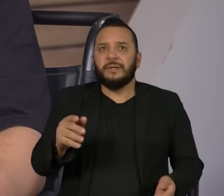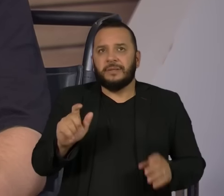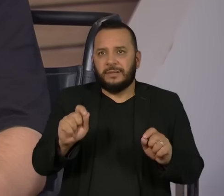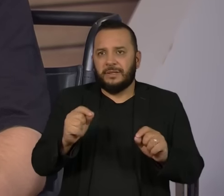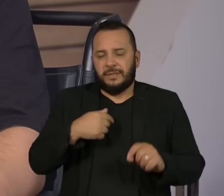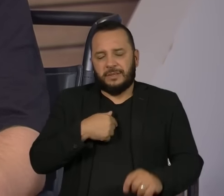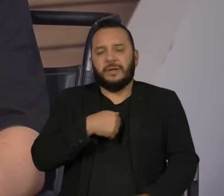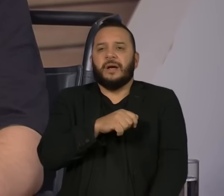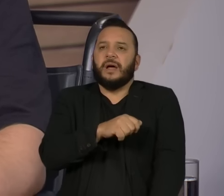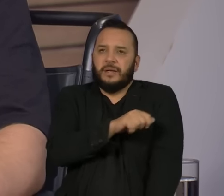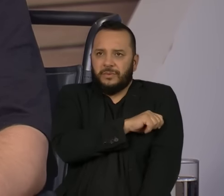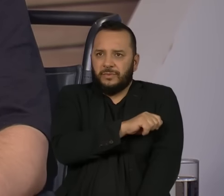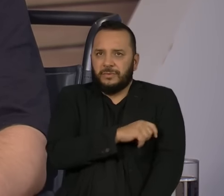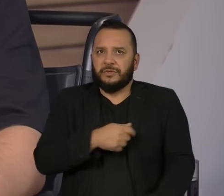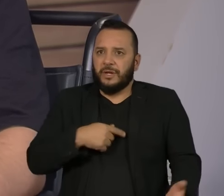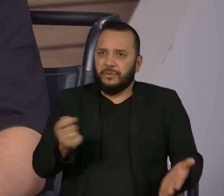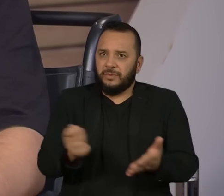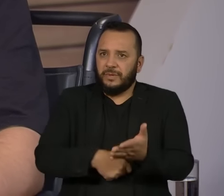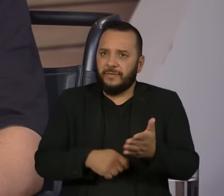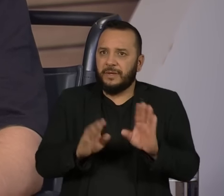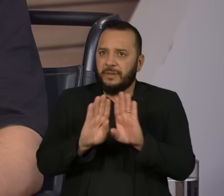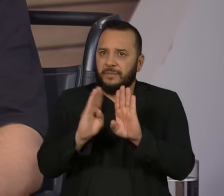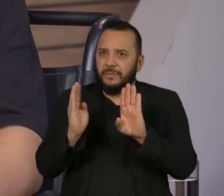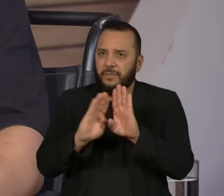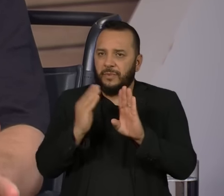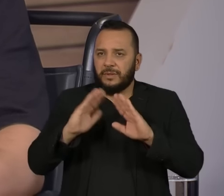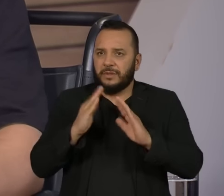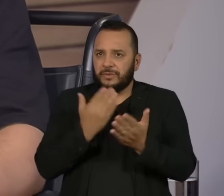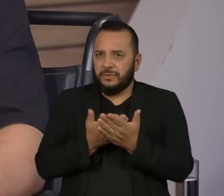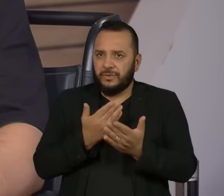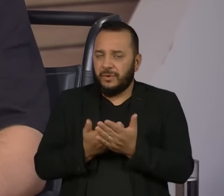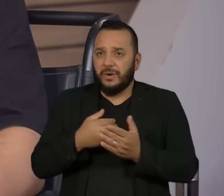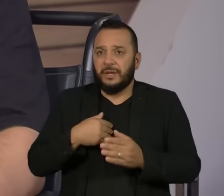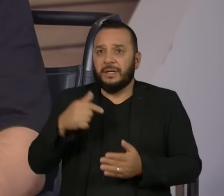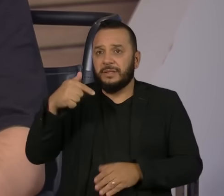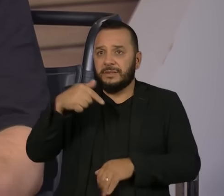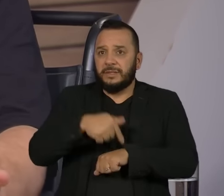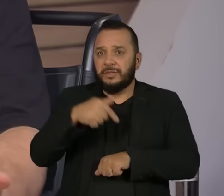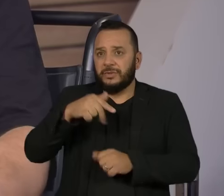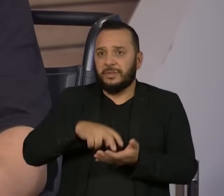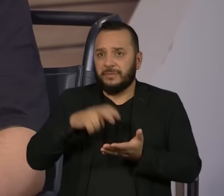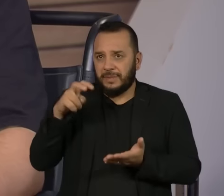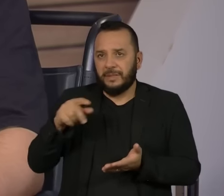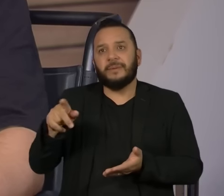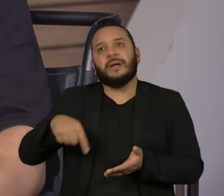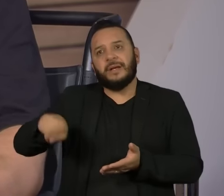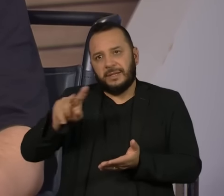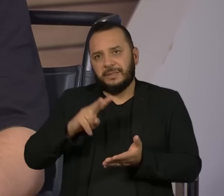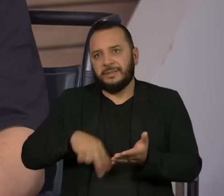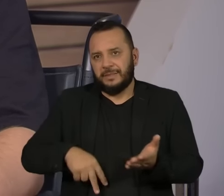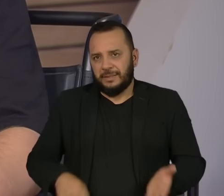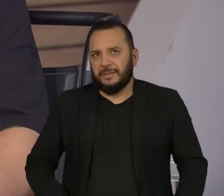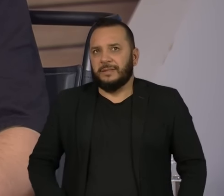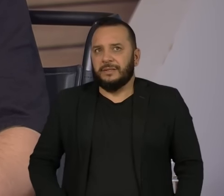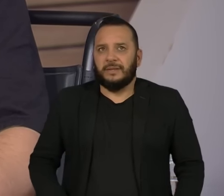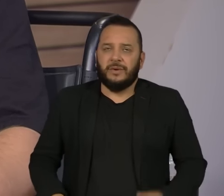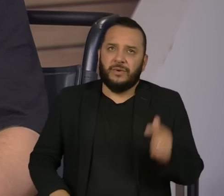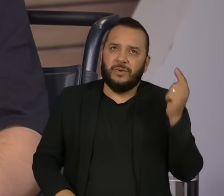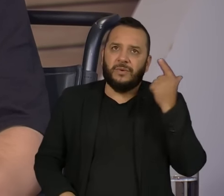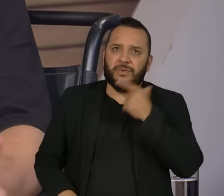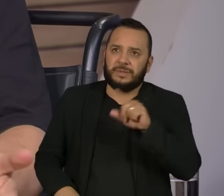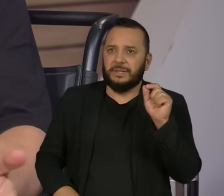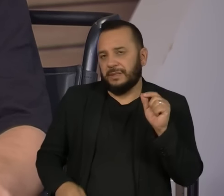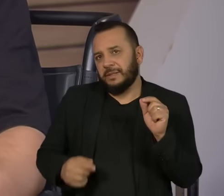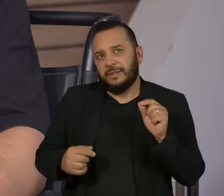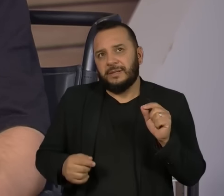alunos, autografado, na porta da escola, não é? 7 horas da manhã, e eles leram. Não é? Foi a maneira que eu consegui contornar.